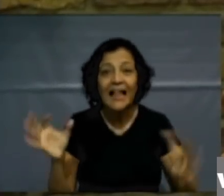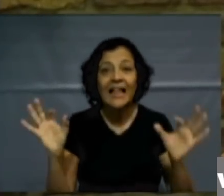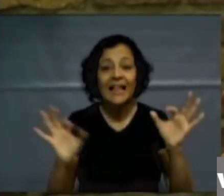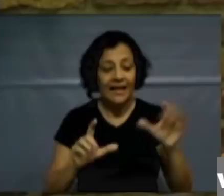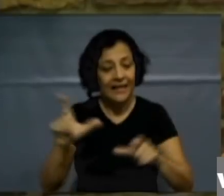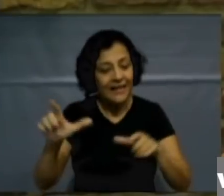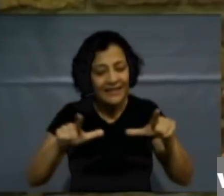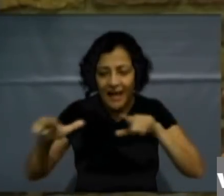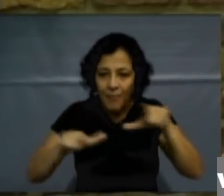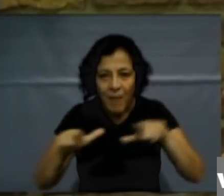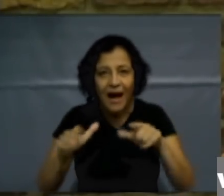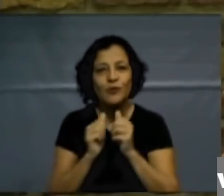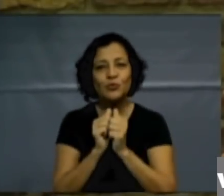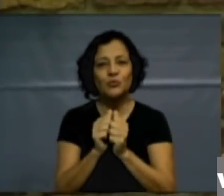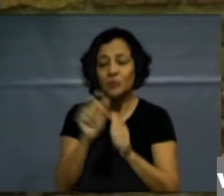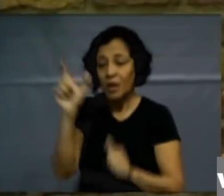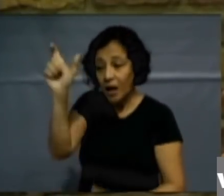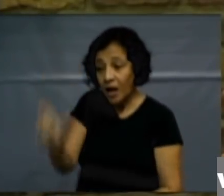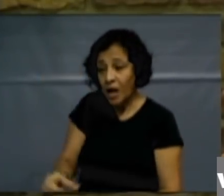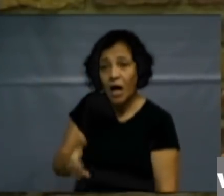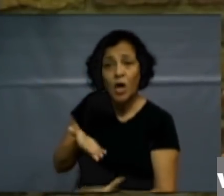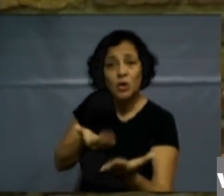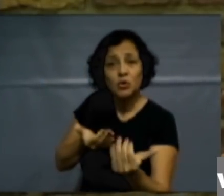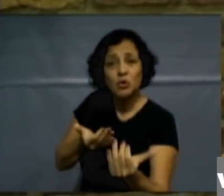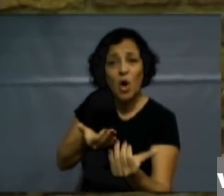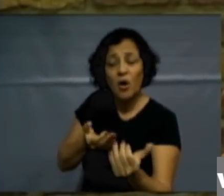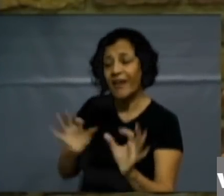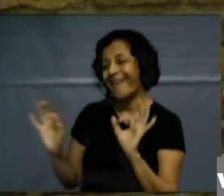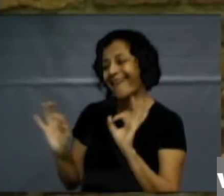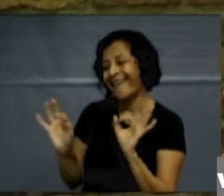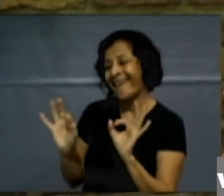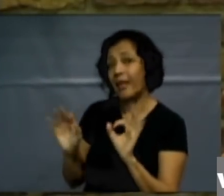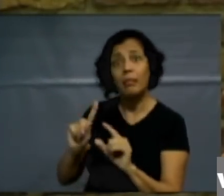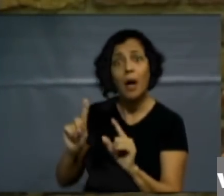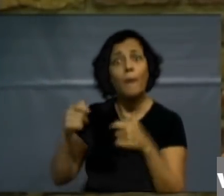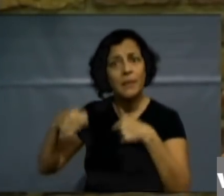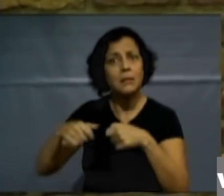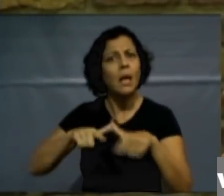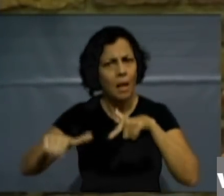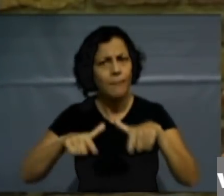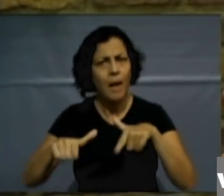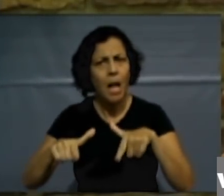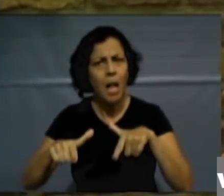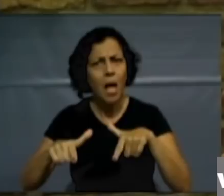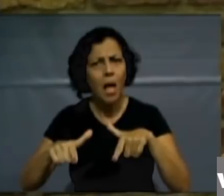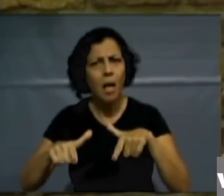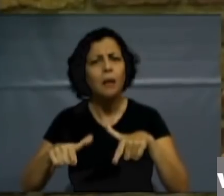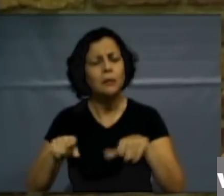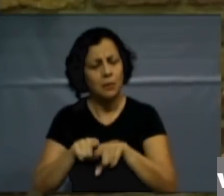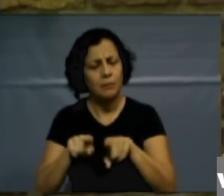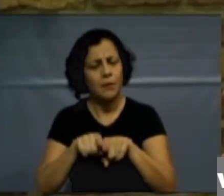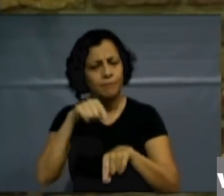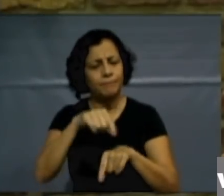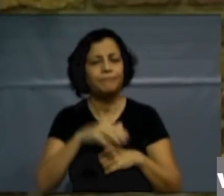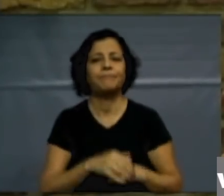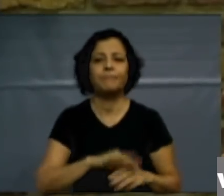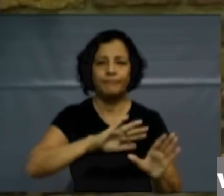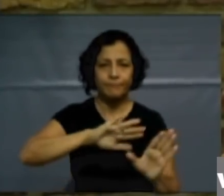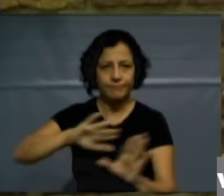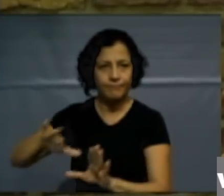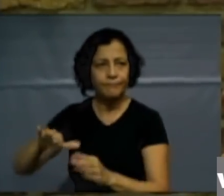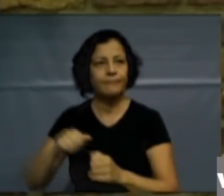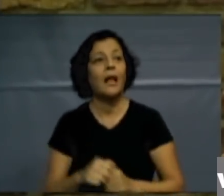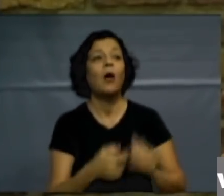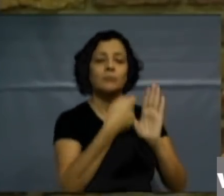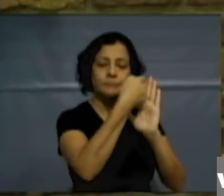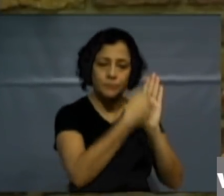casa espírita. O jovem tem que estar aqui trabalhando ativamente. Né? Epístola aos Romanos, epístola